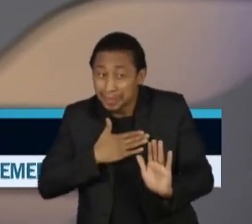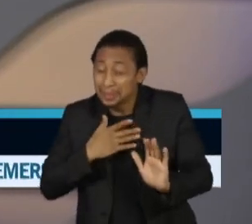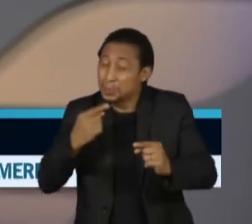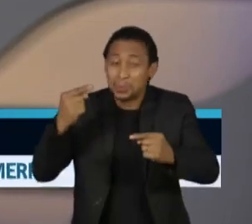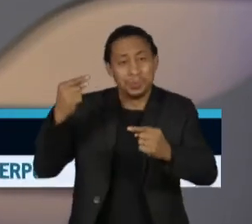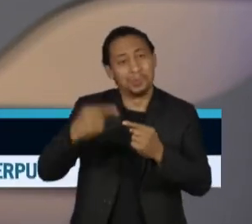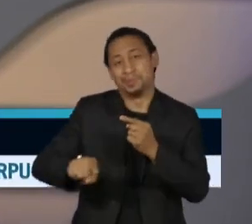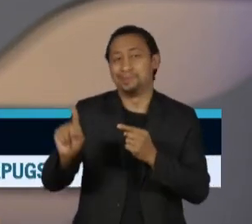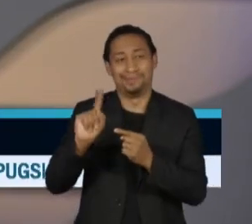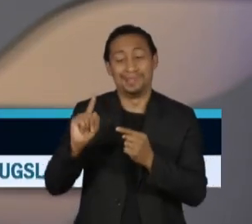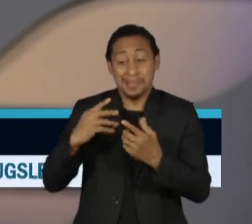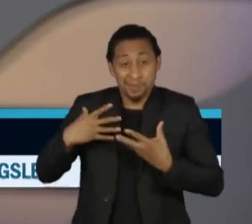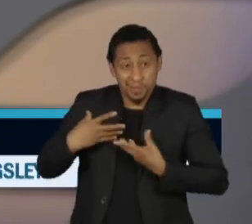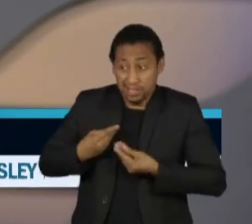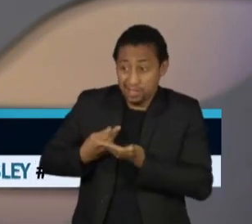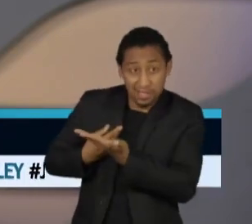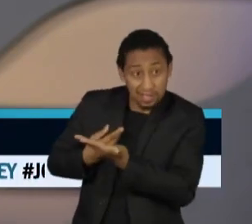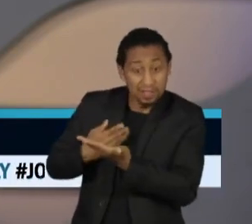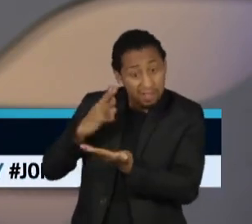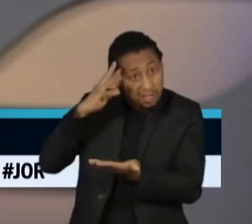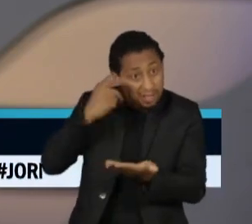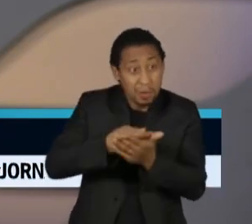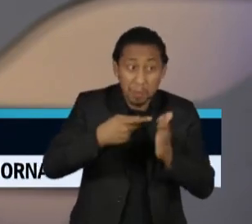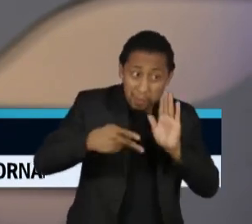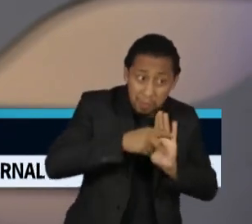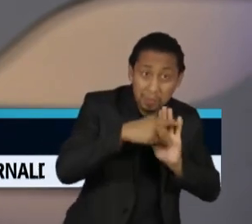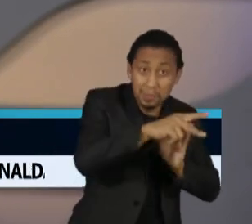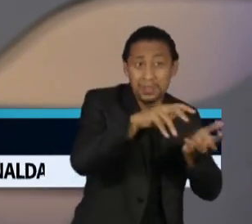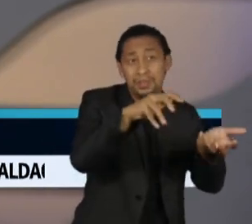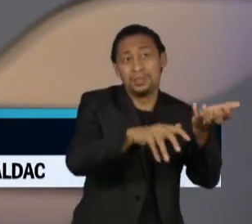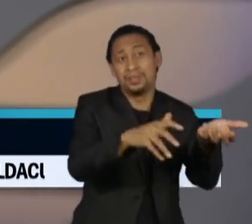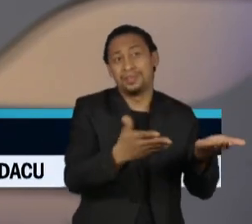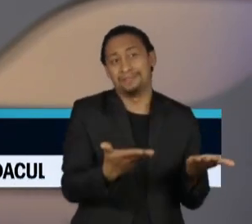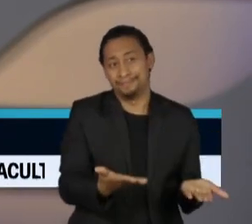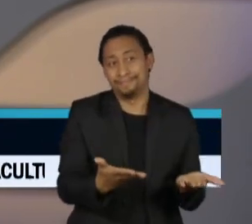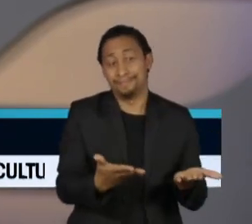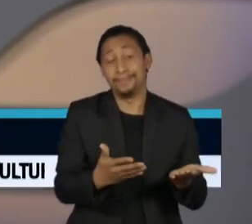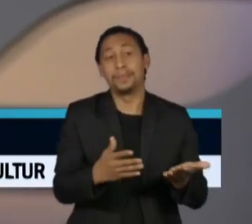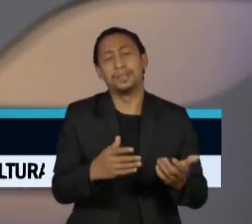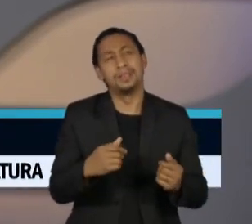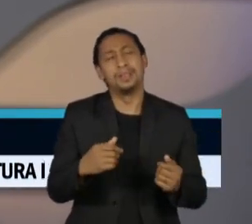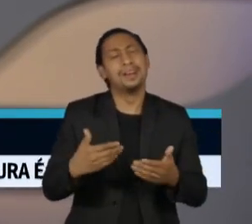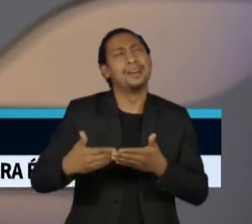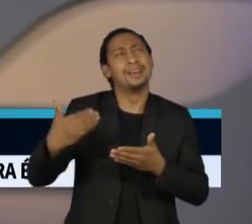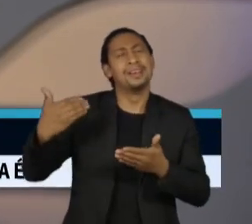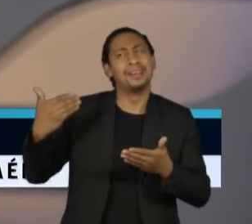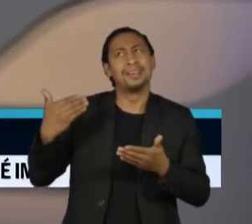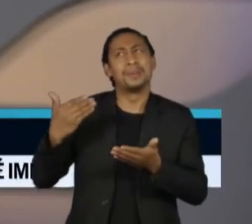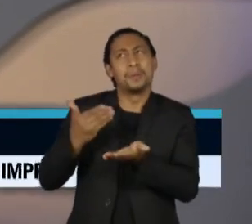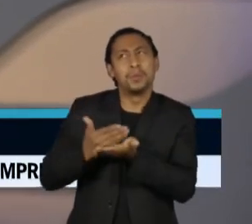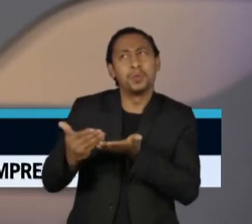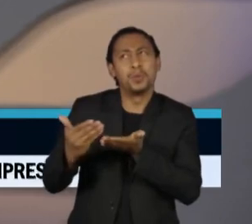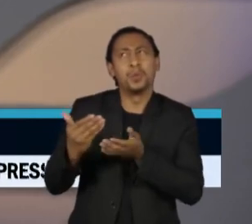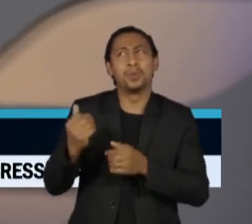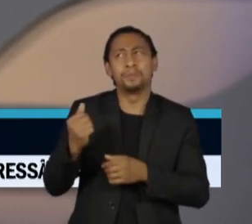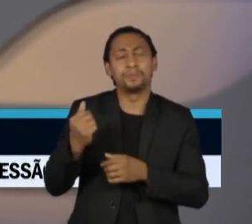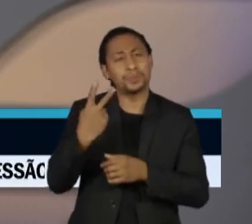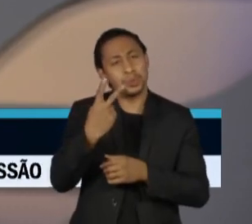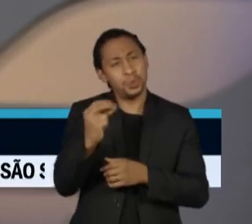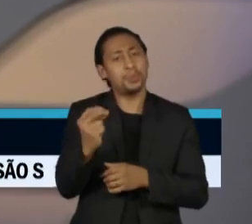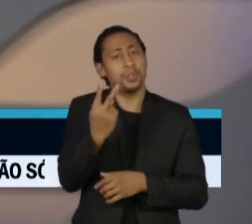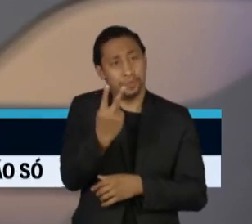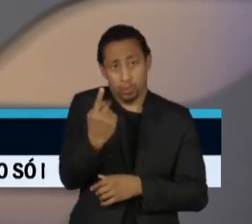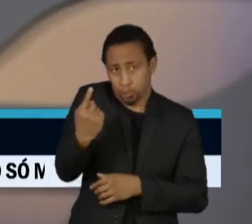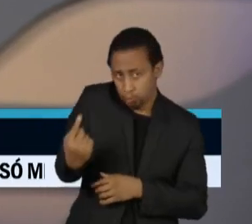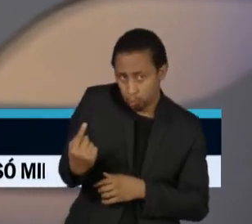resumir, uma ação que foi impetrada em 2021, a